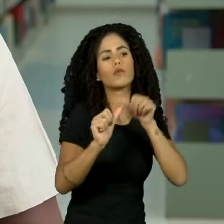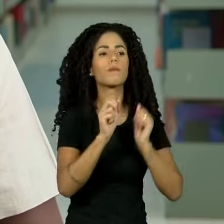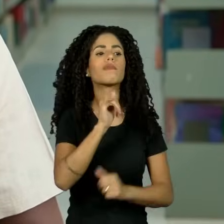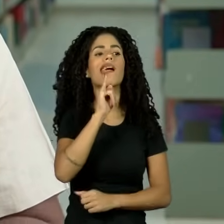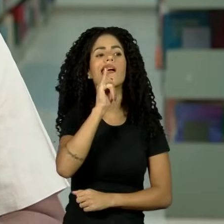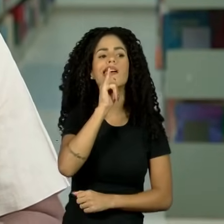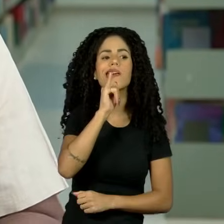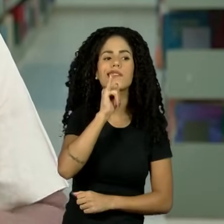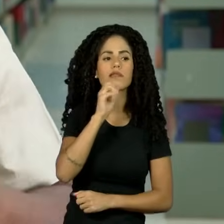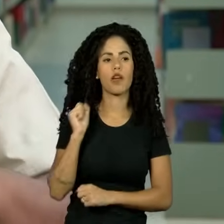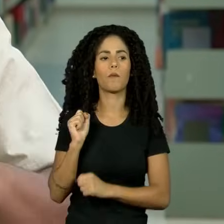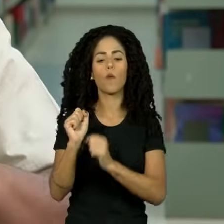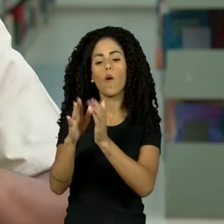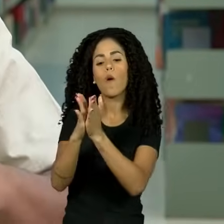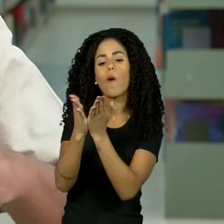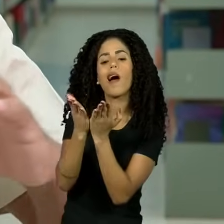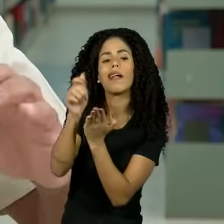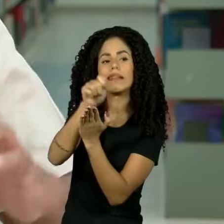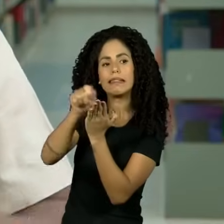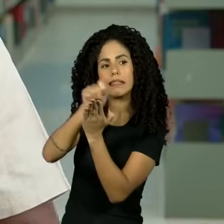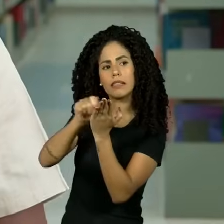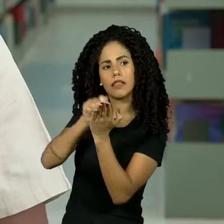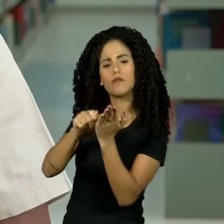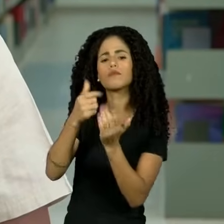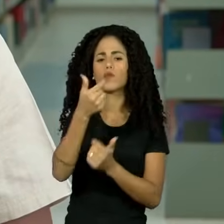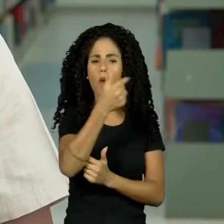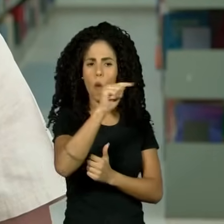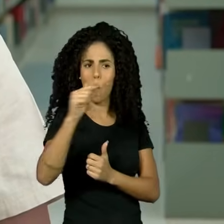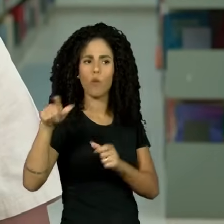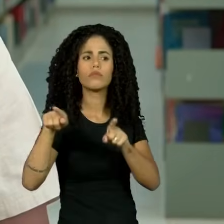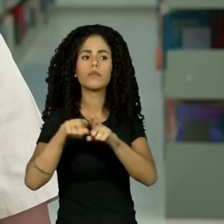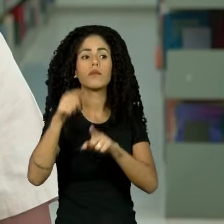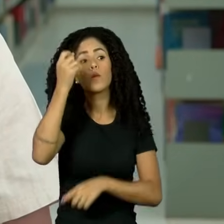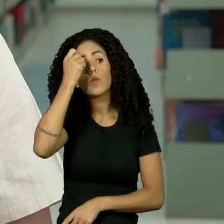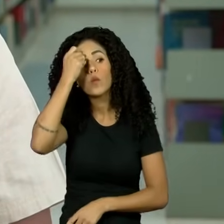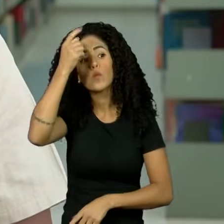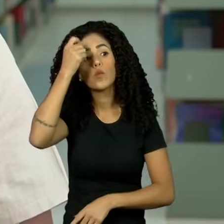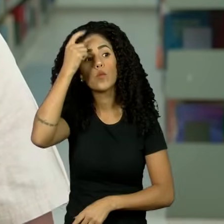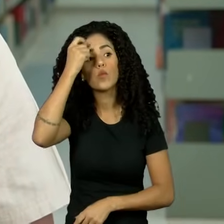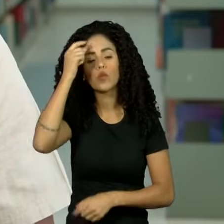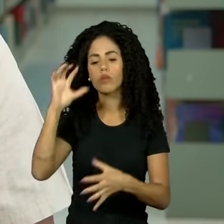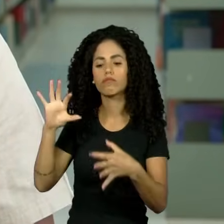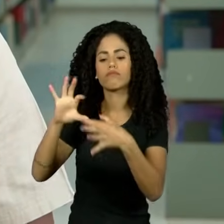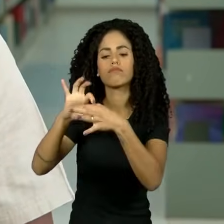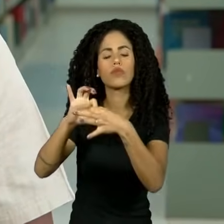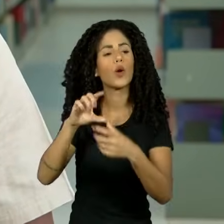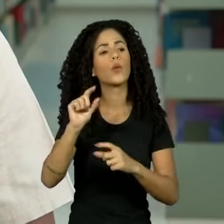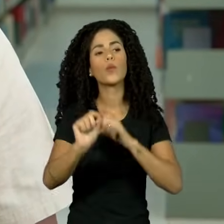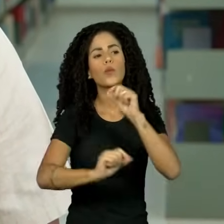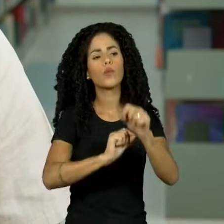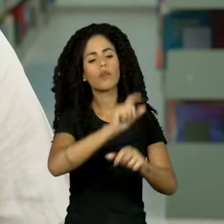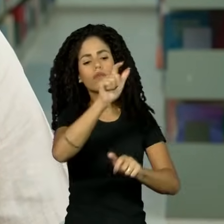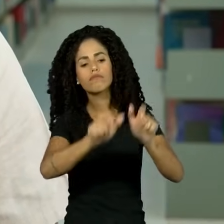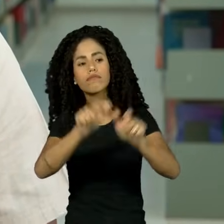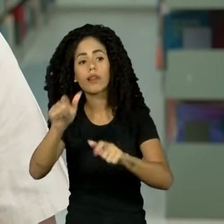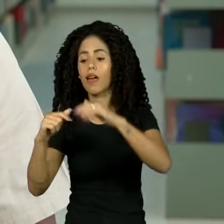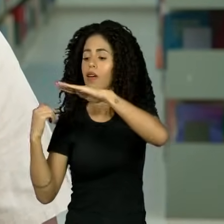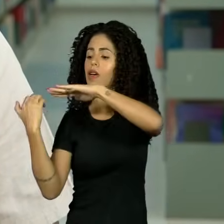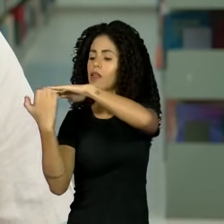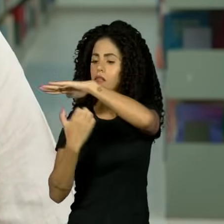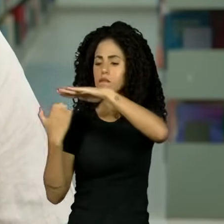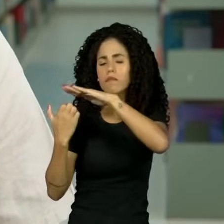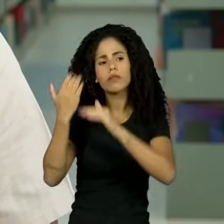do mercado de livros, mas também em outros aspectos da nossa produção cultural, foi a descoberta pelas empresas,